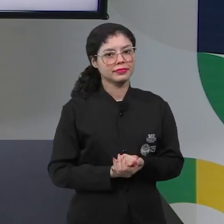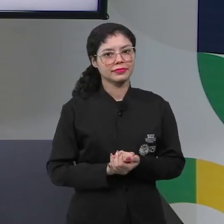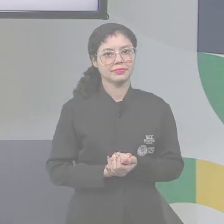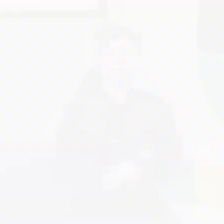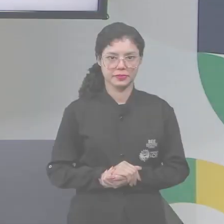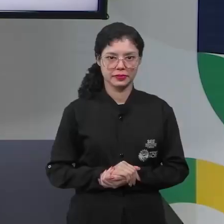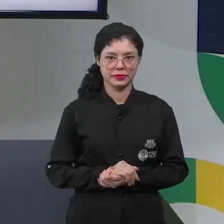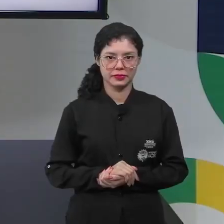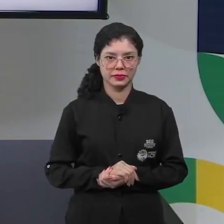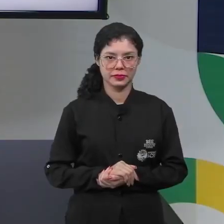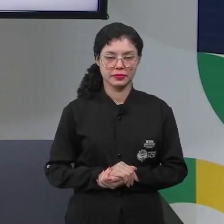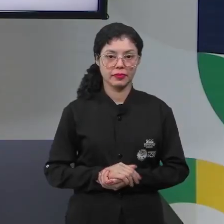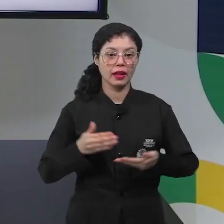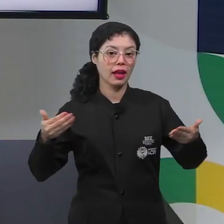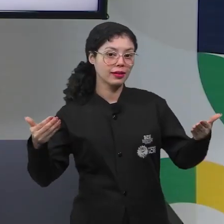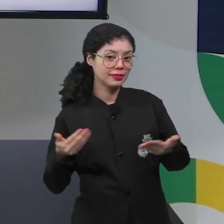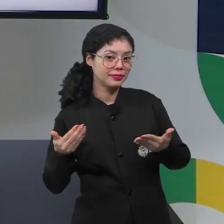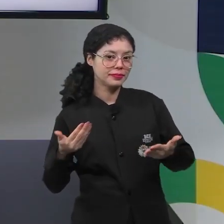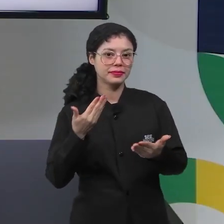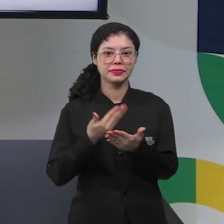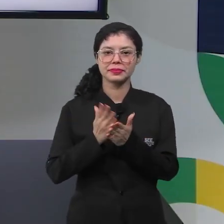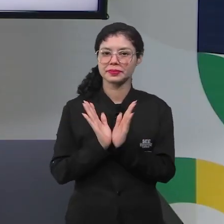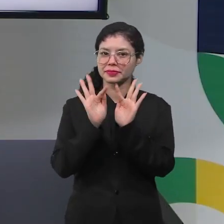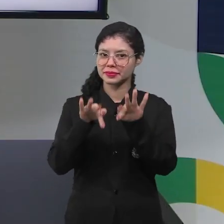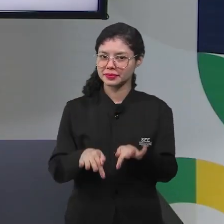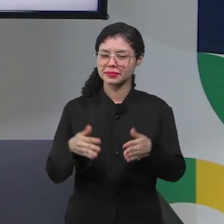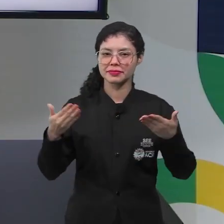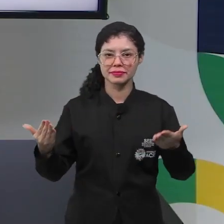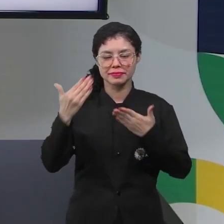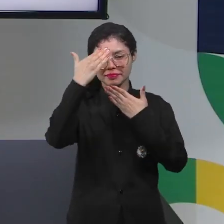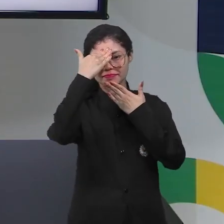indicar. A nossa aula está terminando